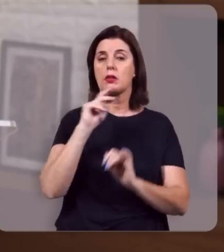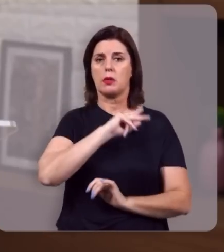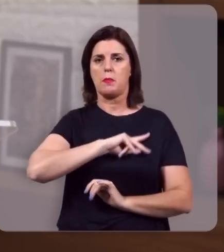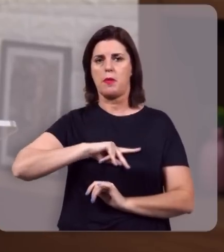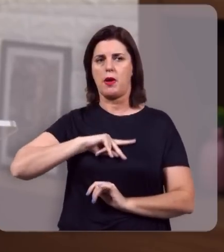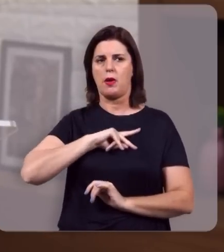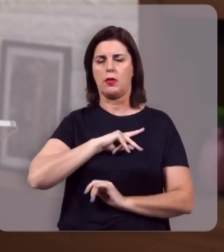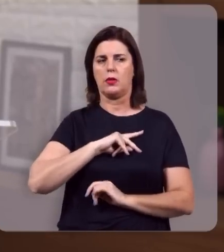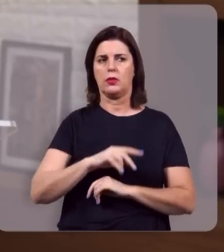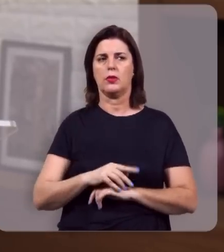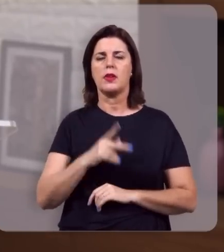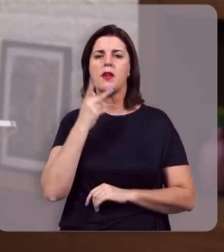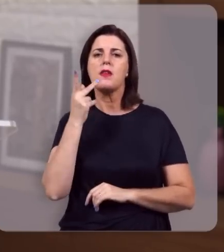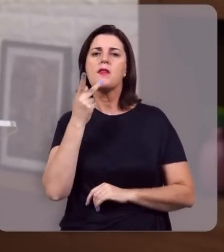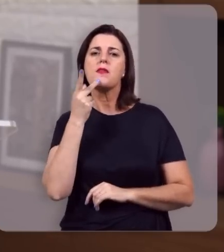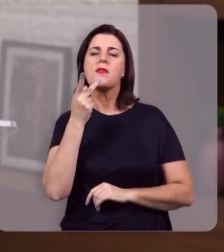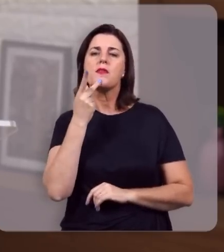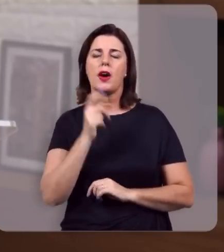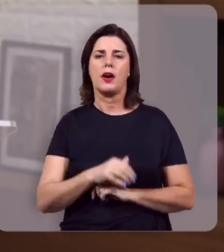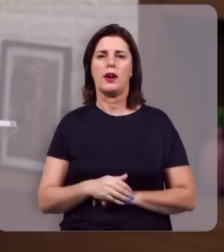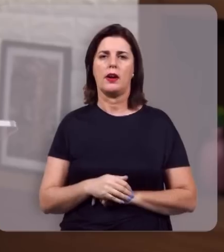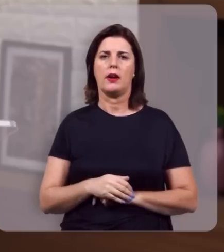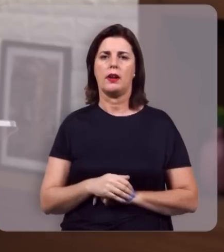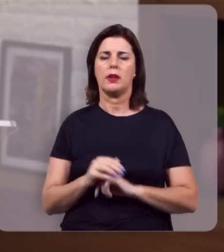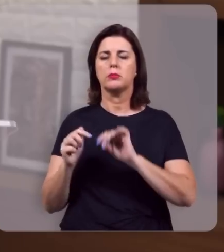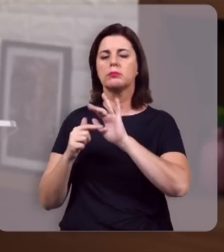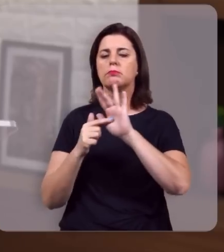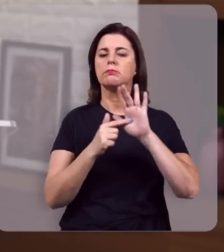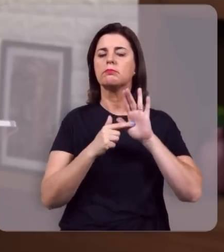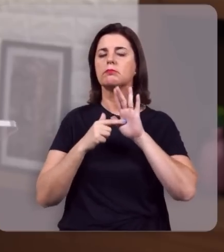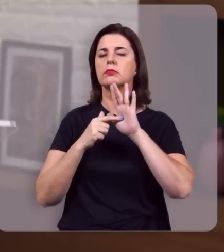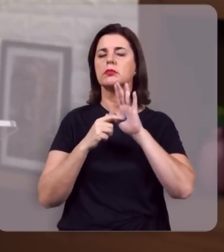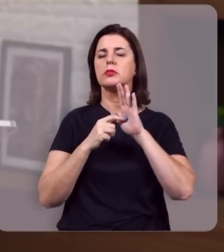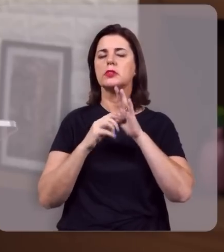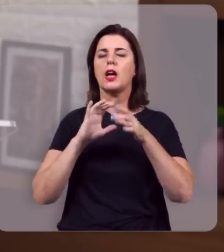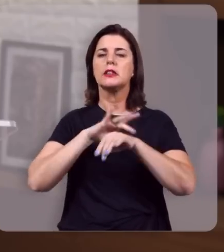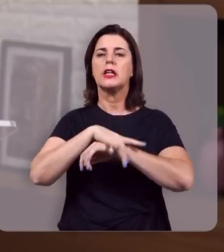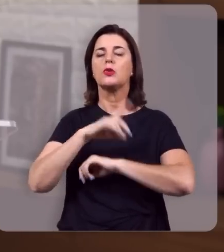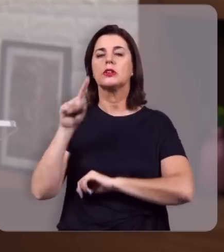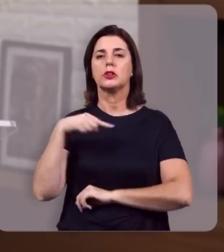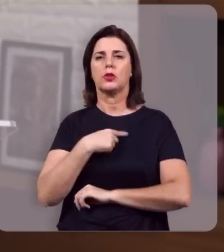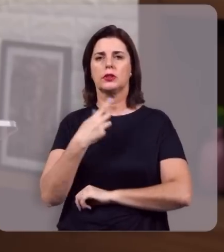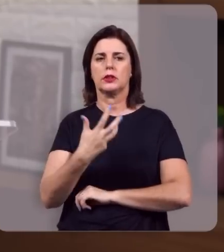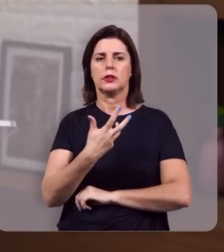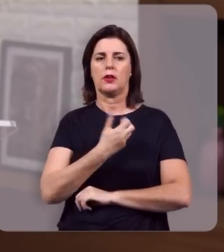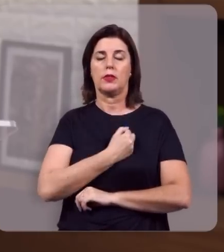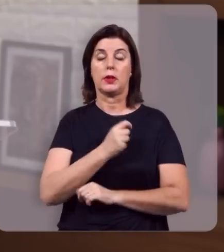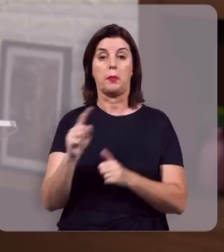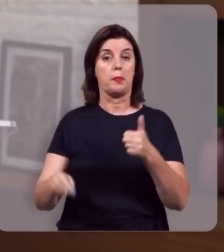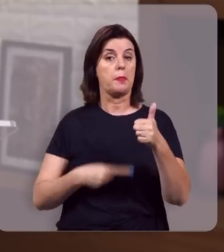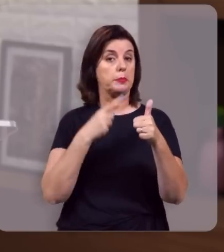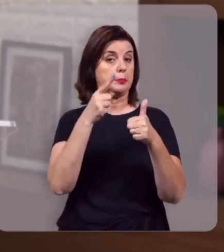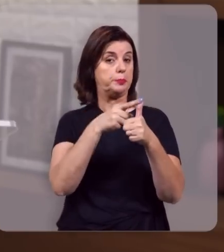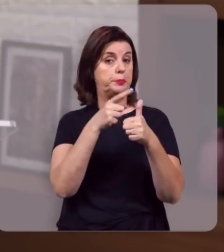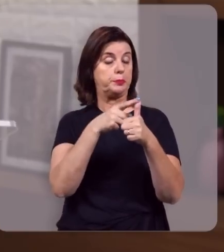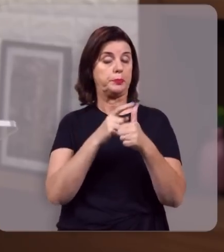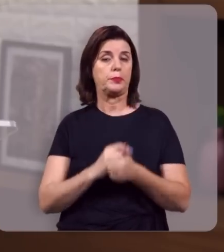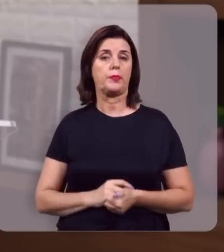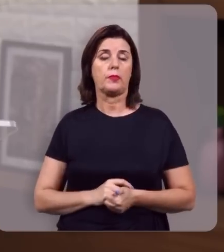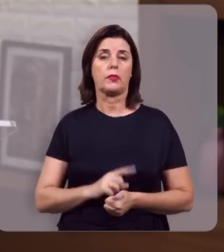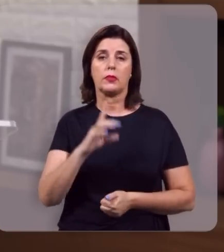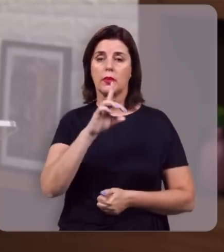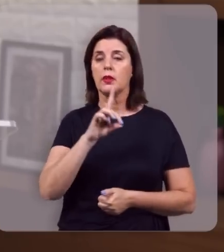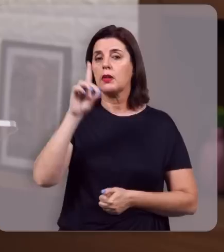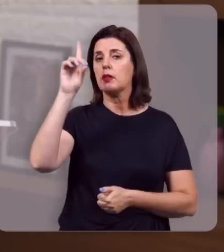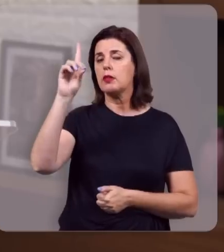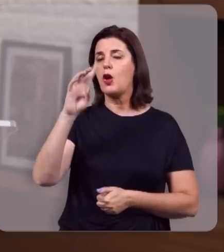que cimentam, que galvanizam a segurança da nossa salvação? A primeira delas é que